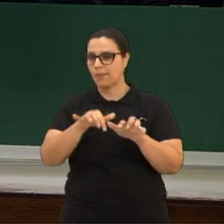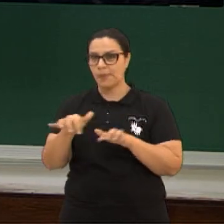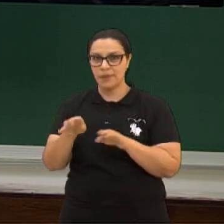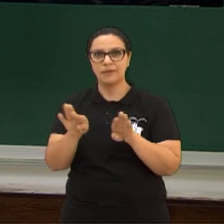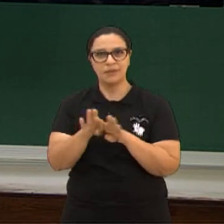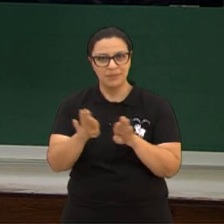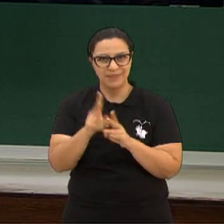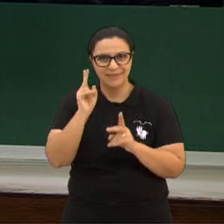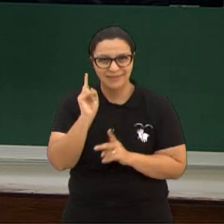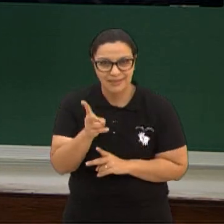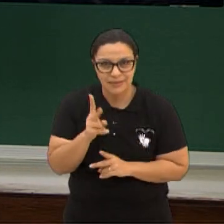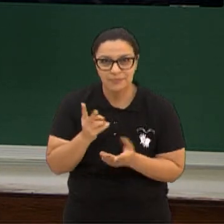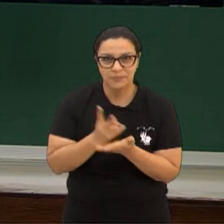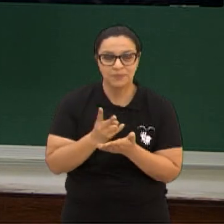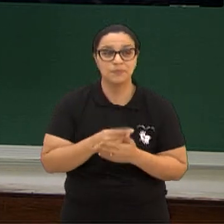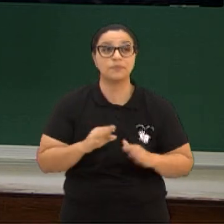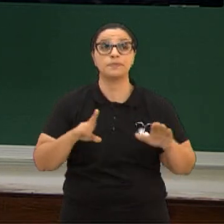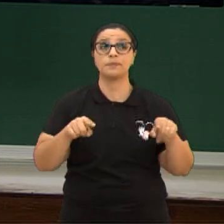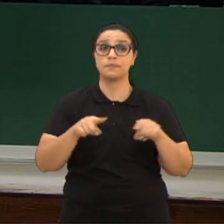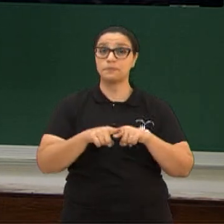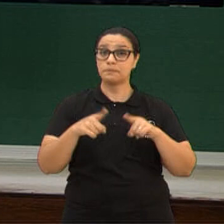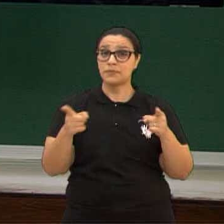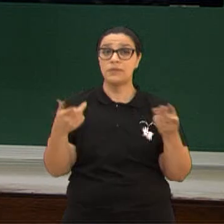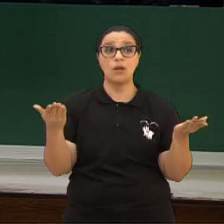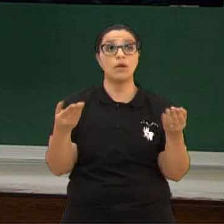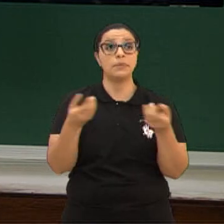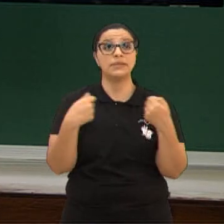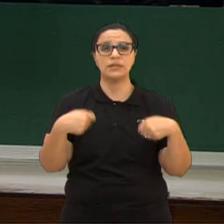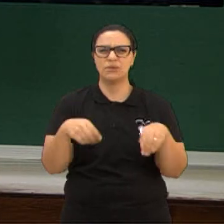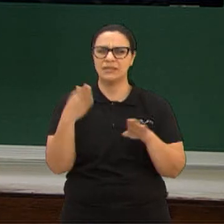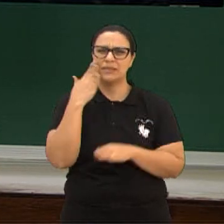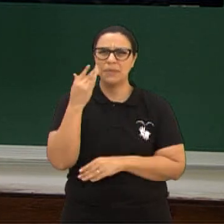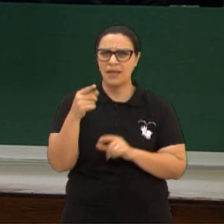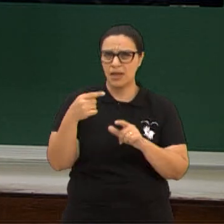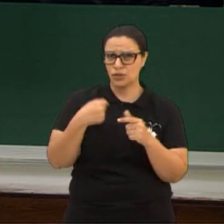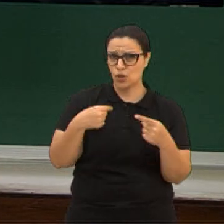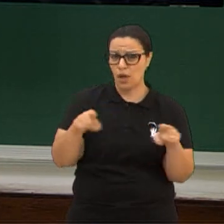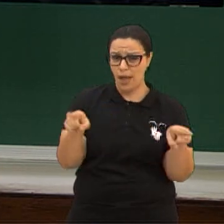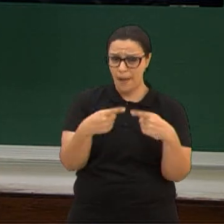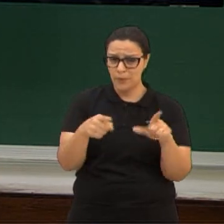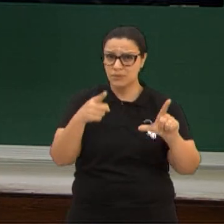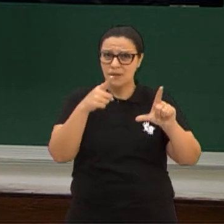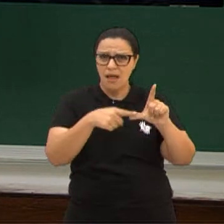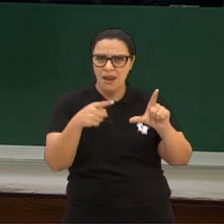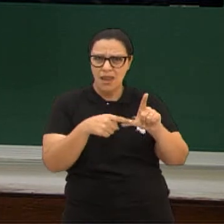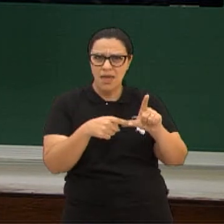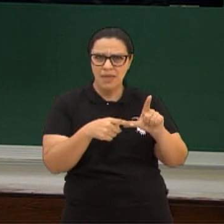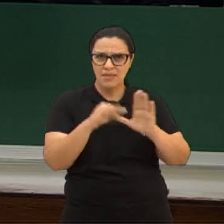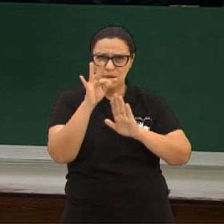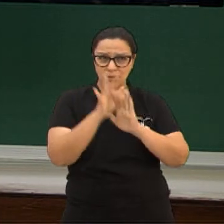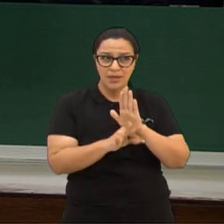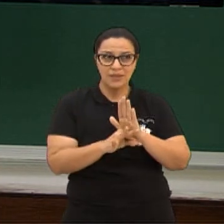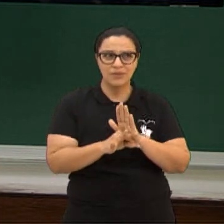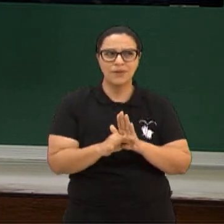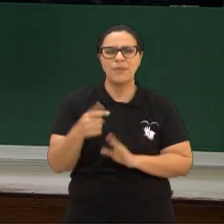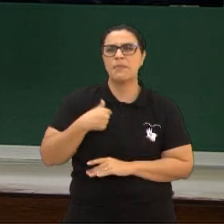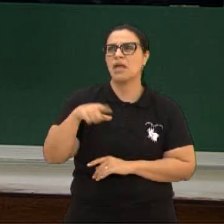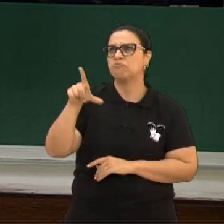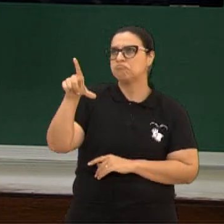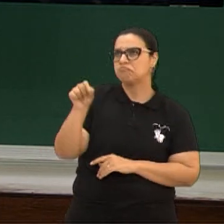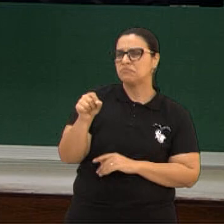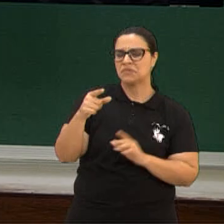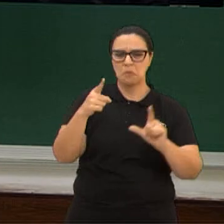dar sequência. Mas eu preciso só saber a letra da música? Peguei uma letra